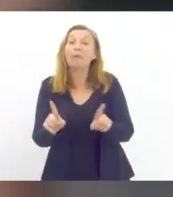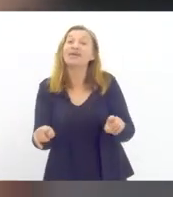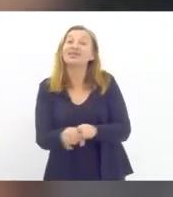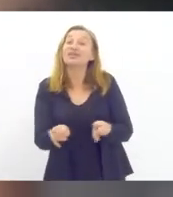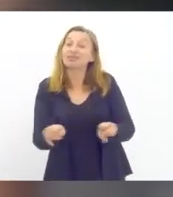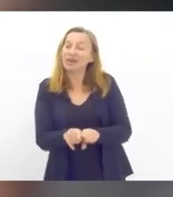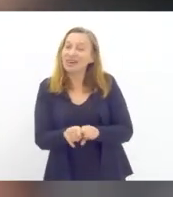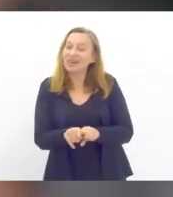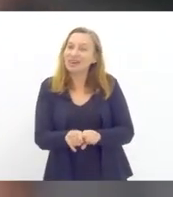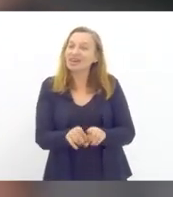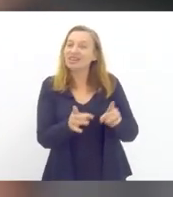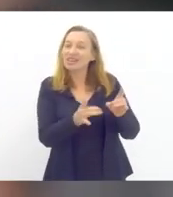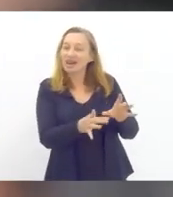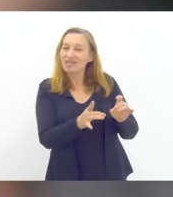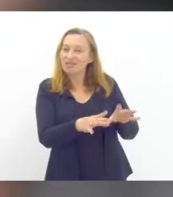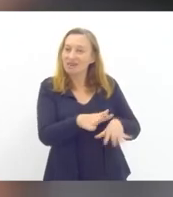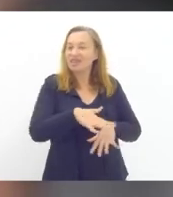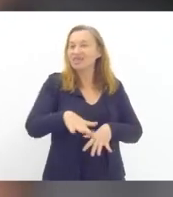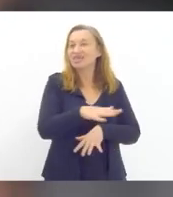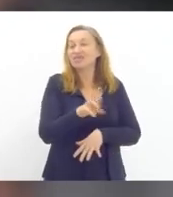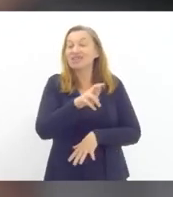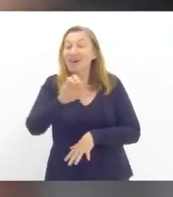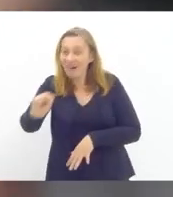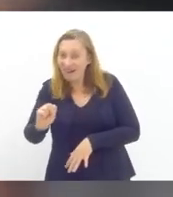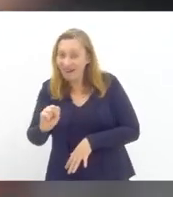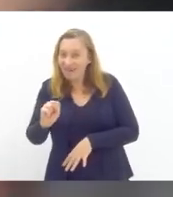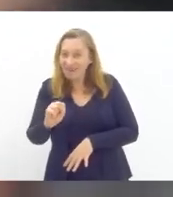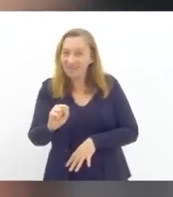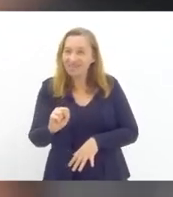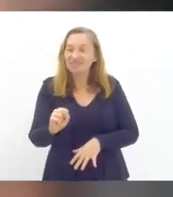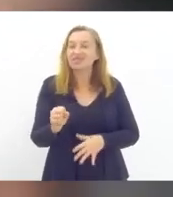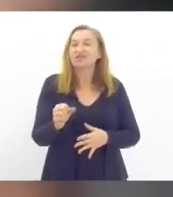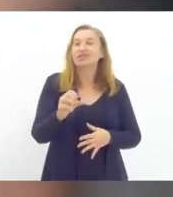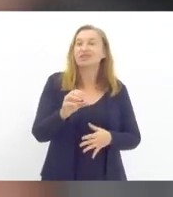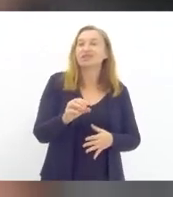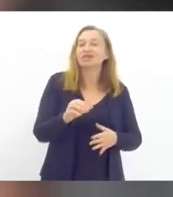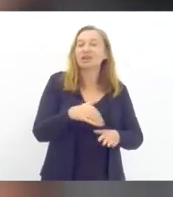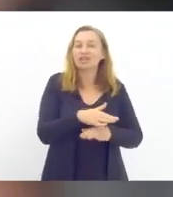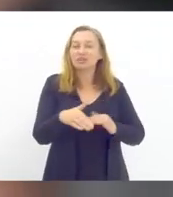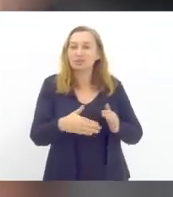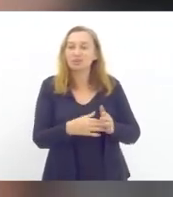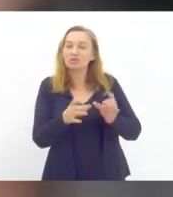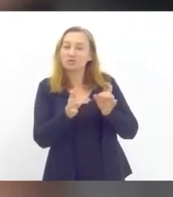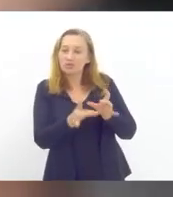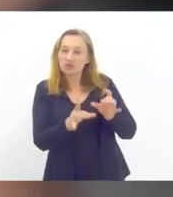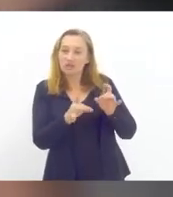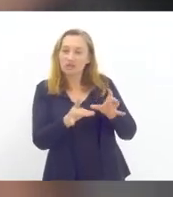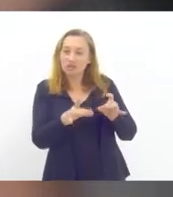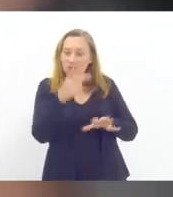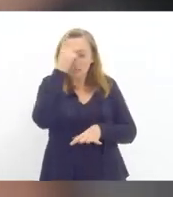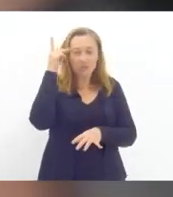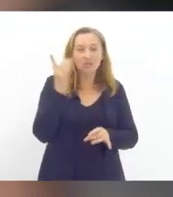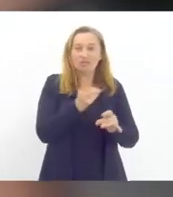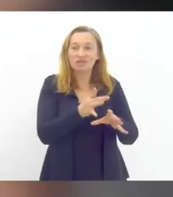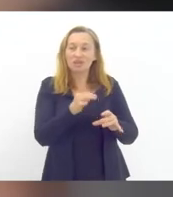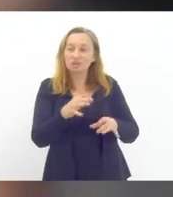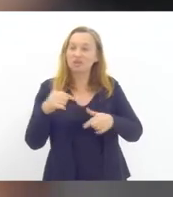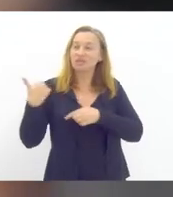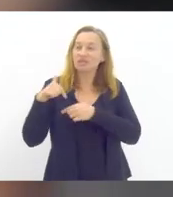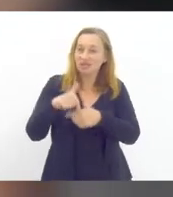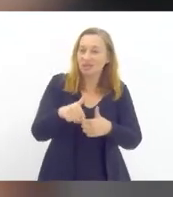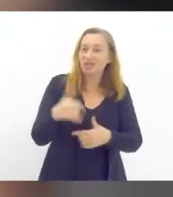do Comércio Carioca na no Saara que representa Comerciantes Comerciários de um mercado tão tradicional importante